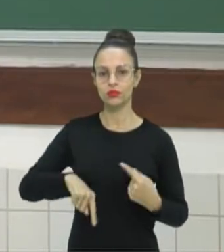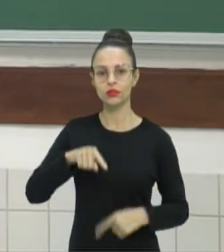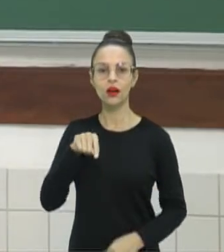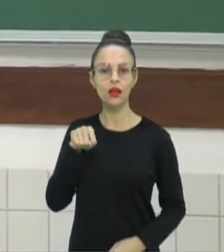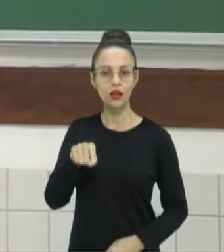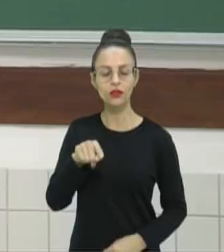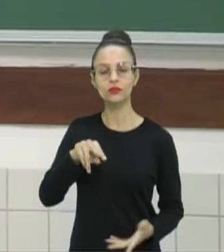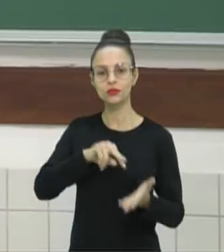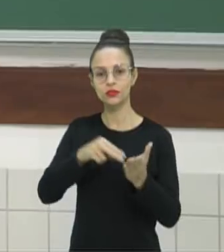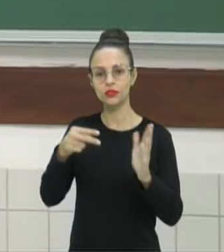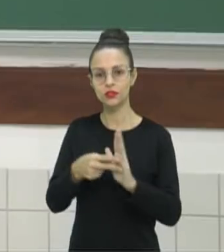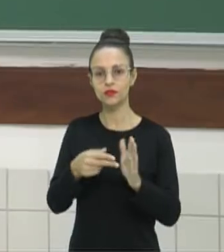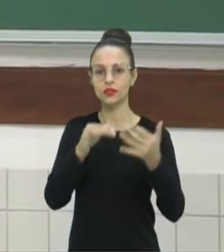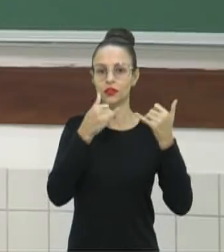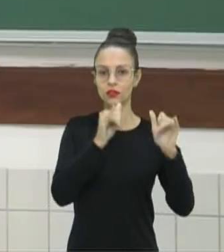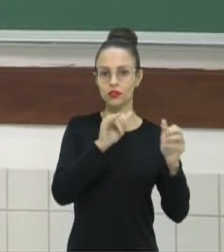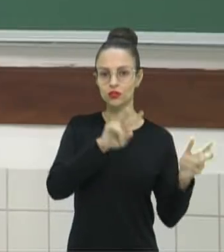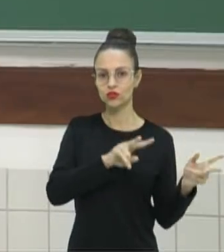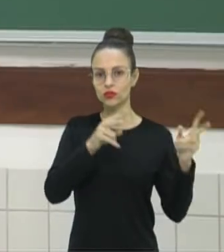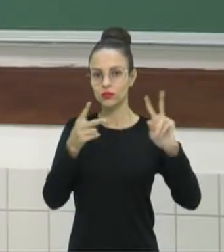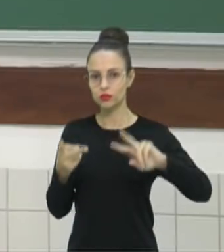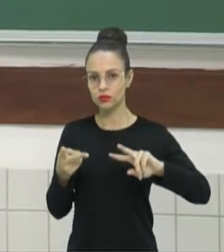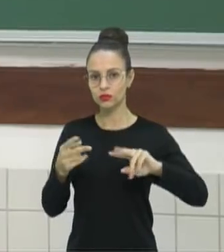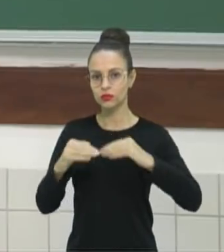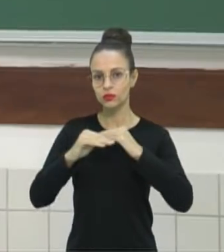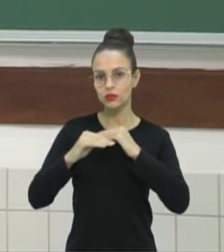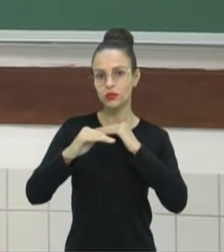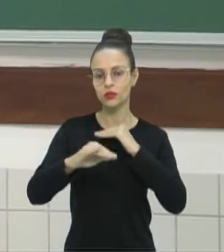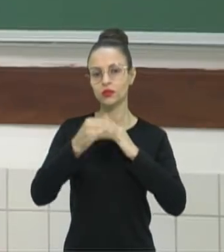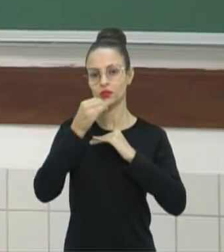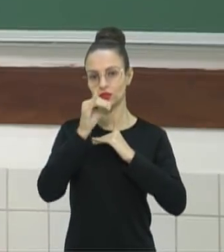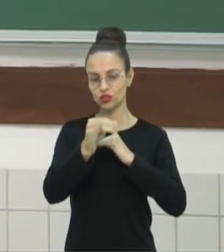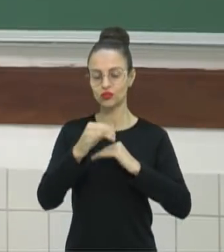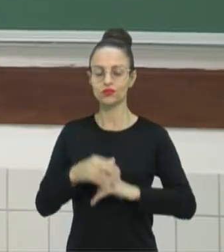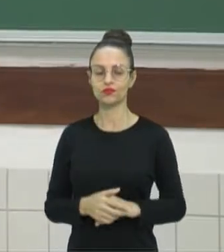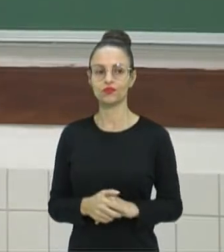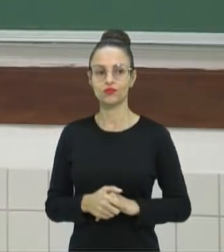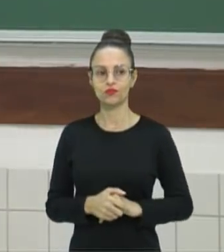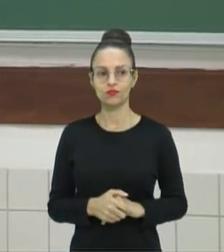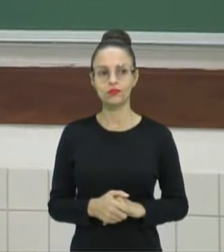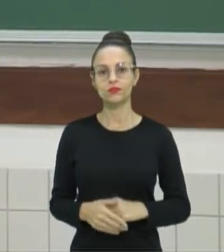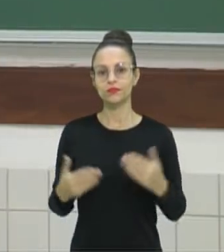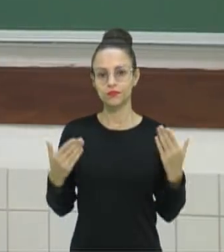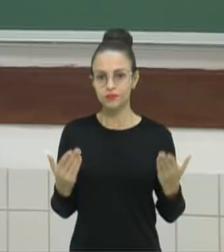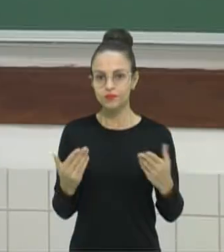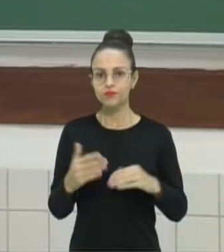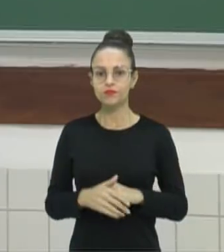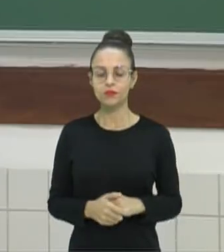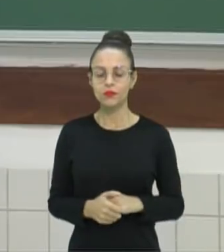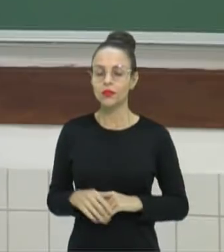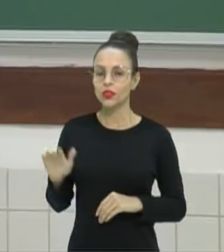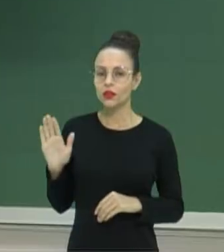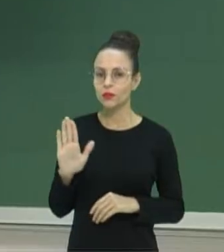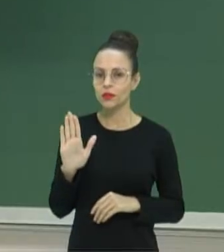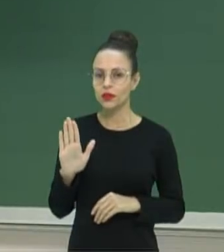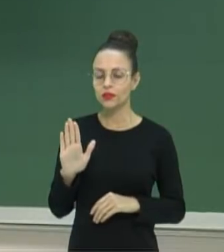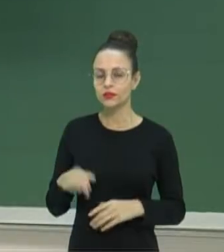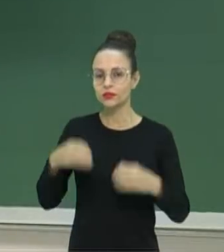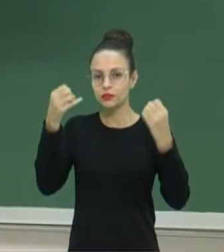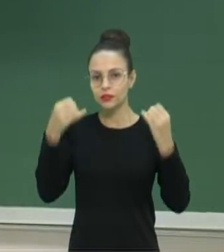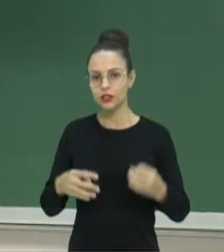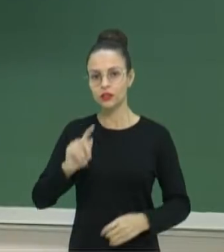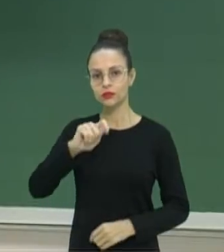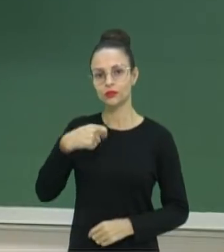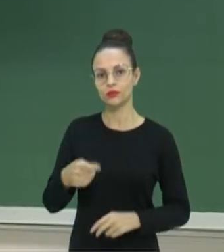representa a conversão, uma conservação da energia. Bem, mas vamos falar sobre energia